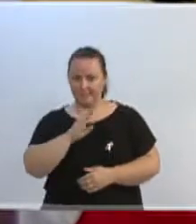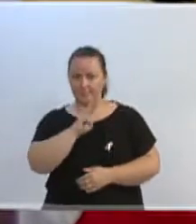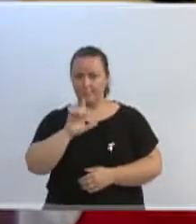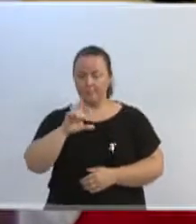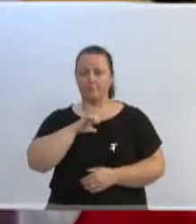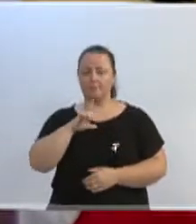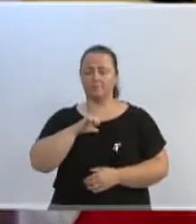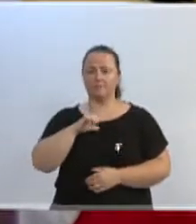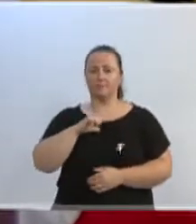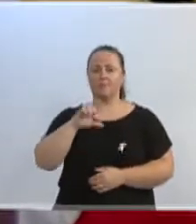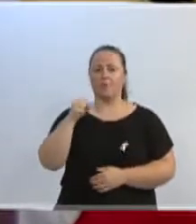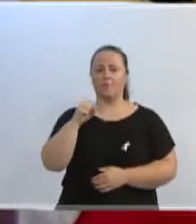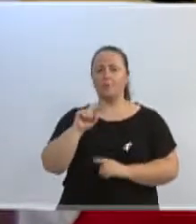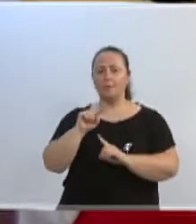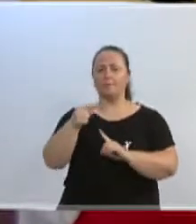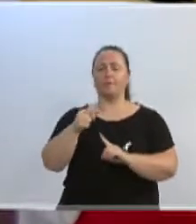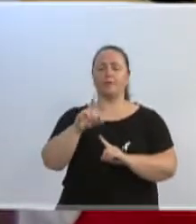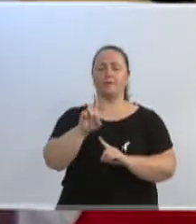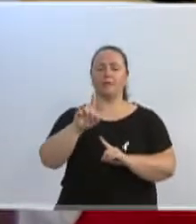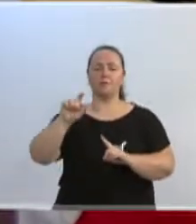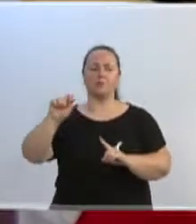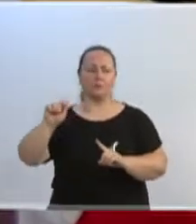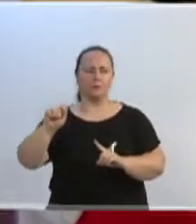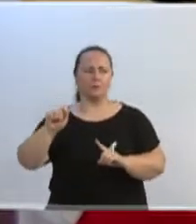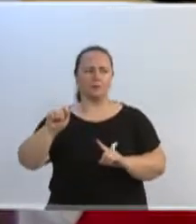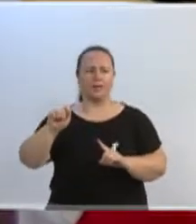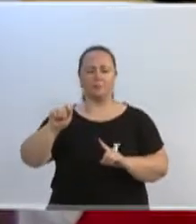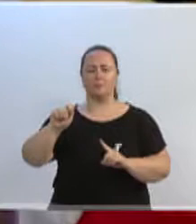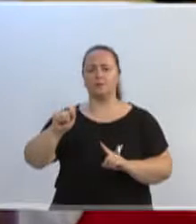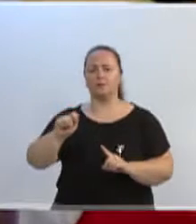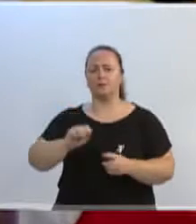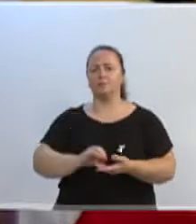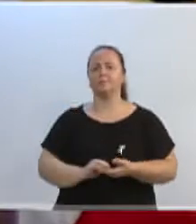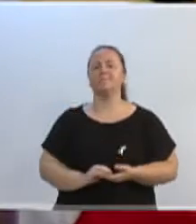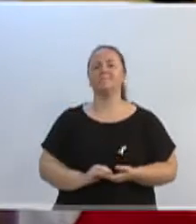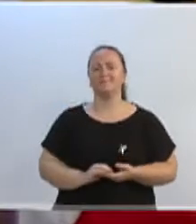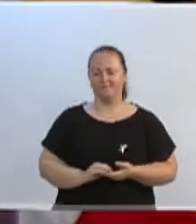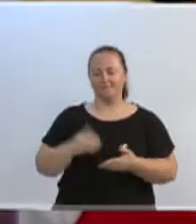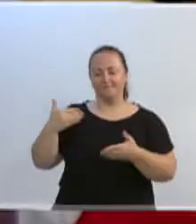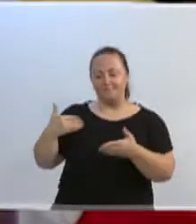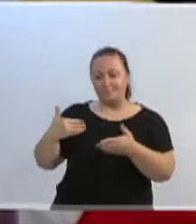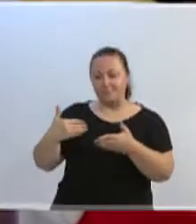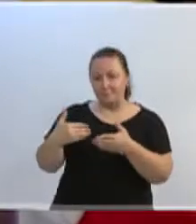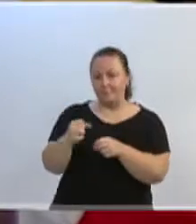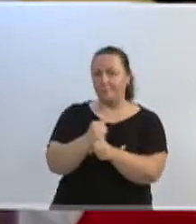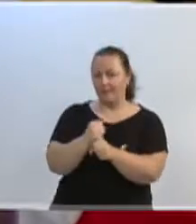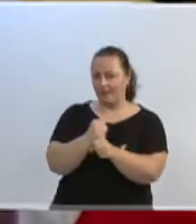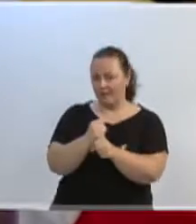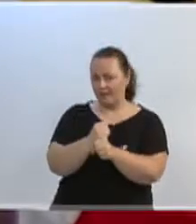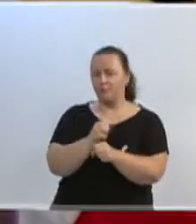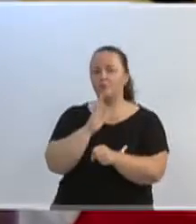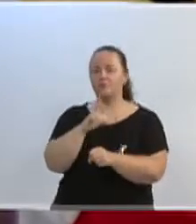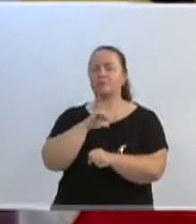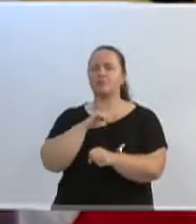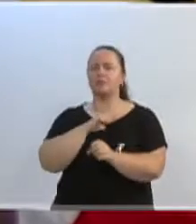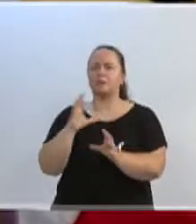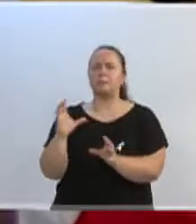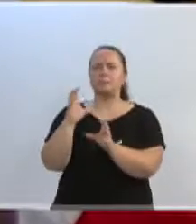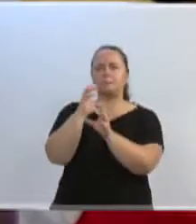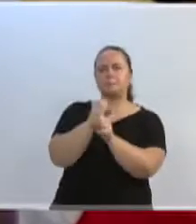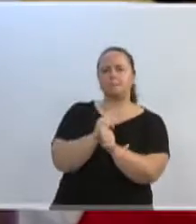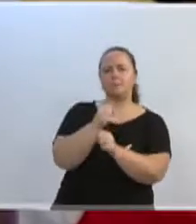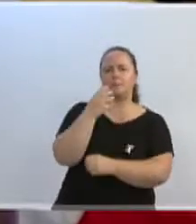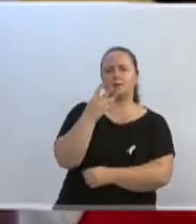8.000 deficientes. Então, nesses últimos anos, que são pouquíssimos, né, anos, então nós já chegamos com mais de 400 e